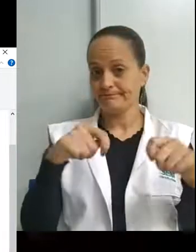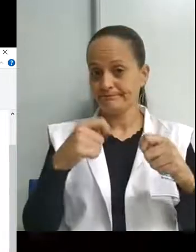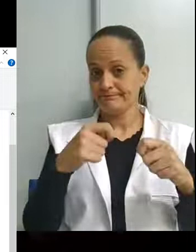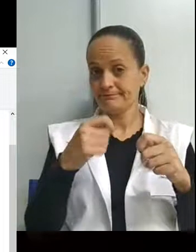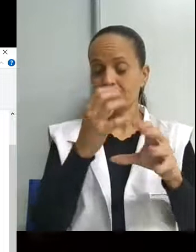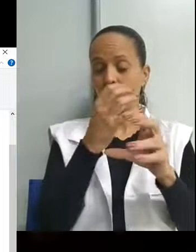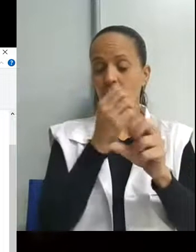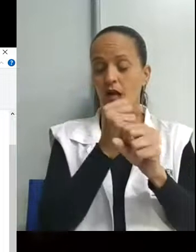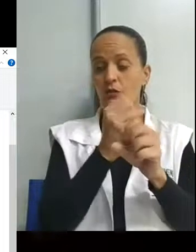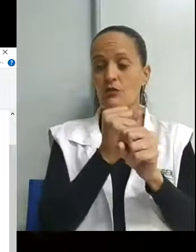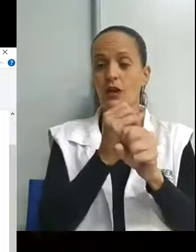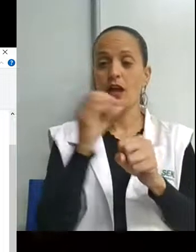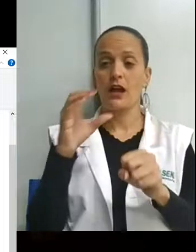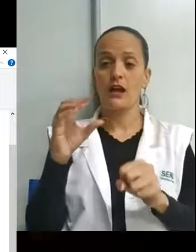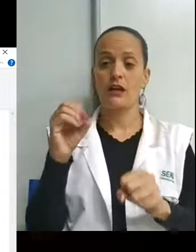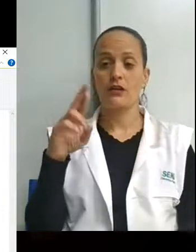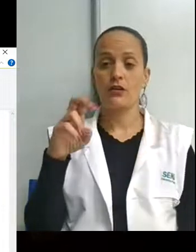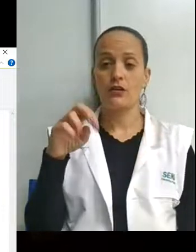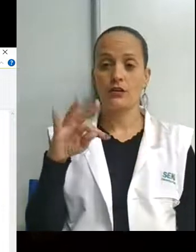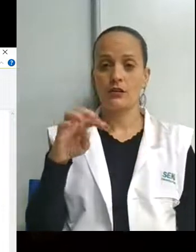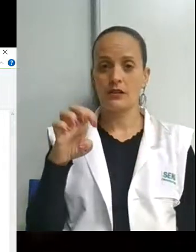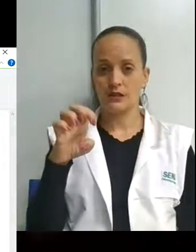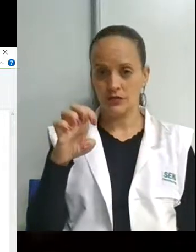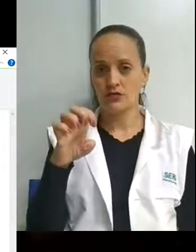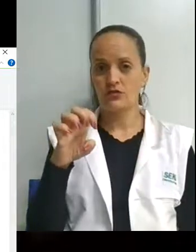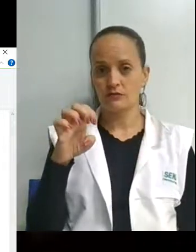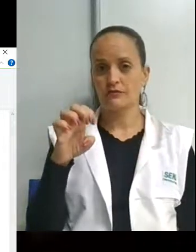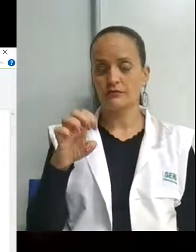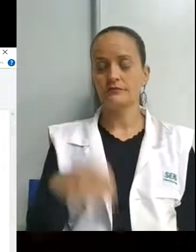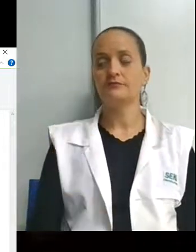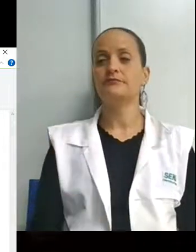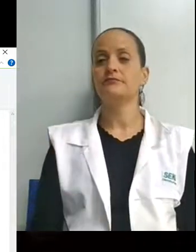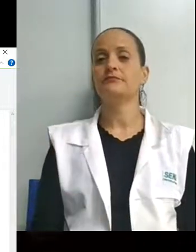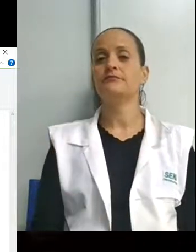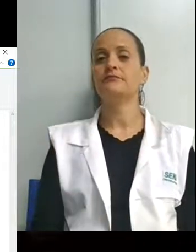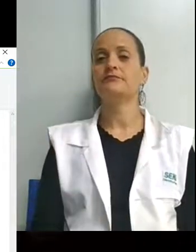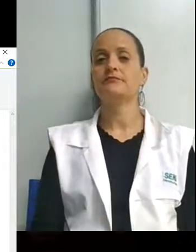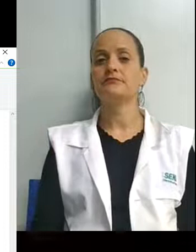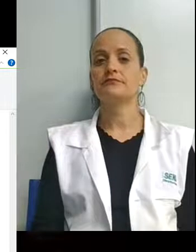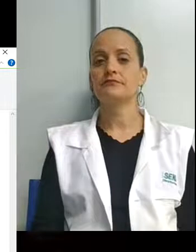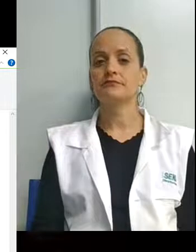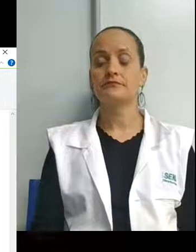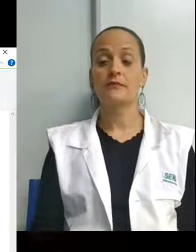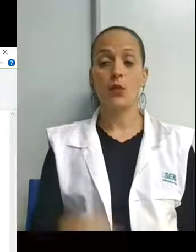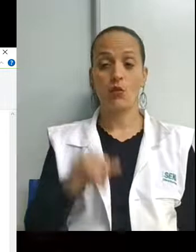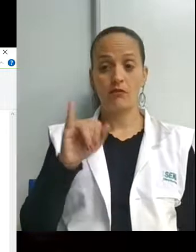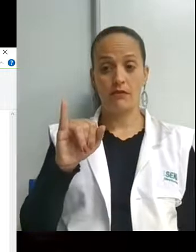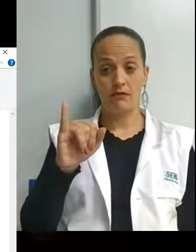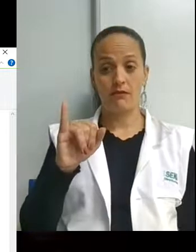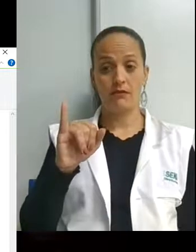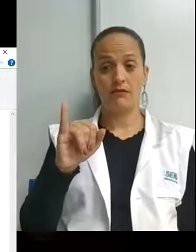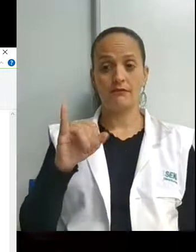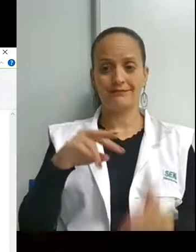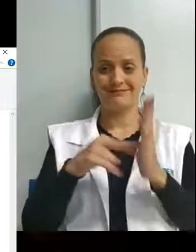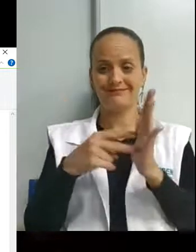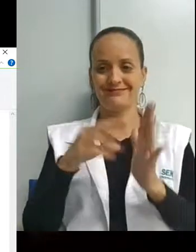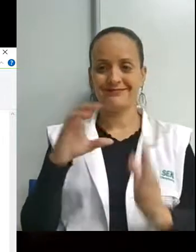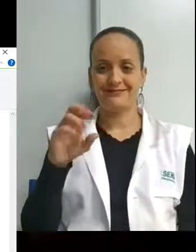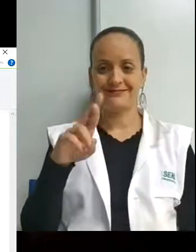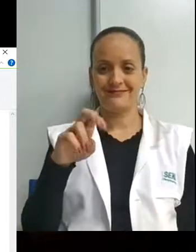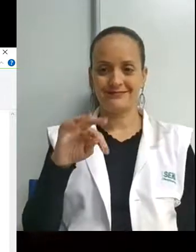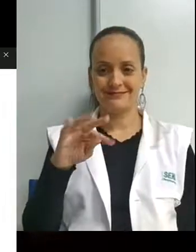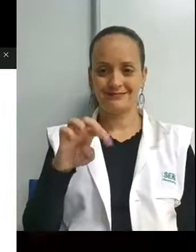né? No caso aqui, a corrente total, só da casa, né? Então, é o I. Para a gente poder achar o valor de I, o que a gente faz?